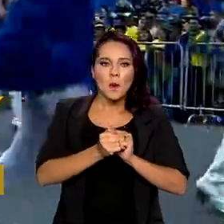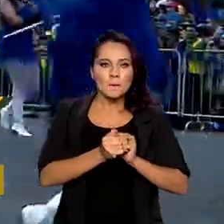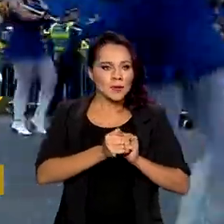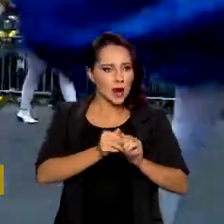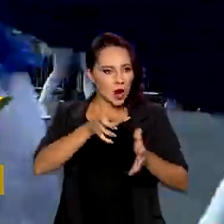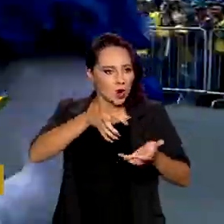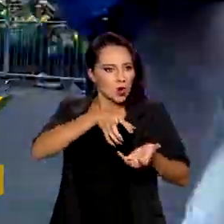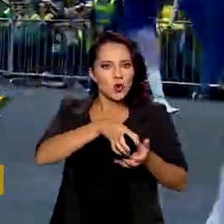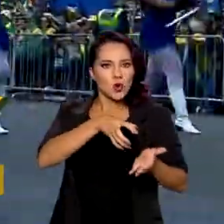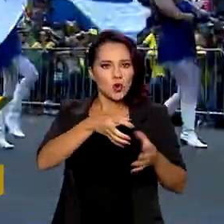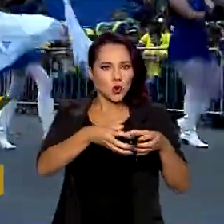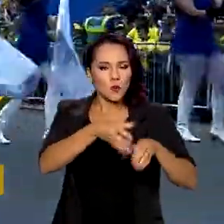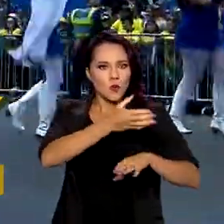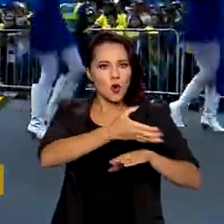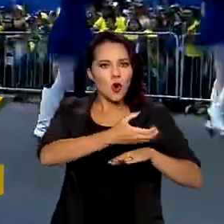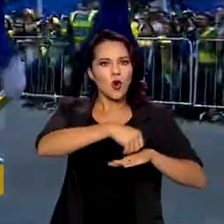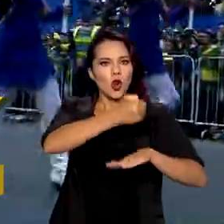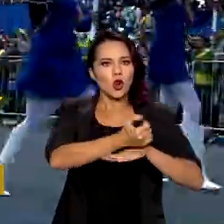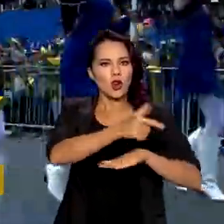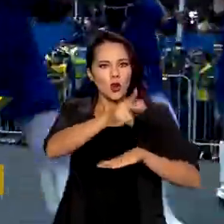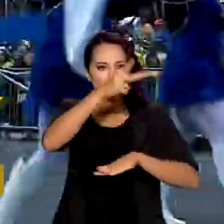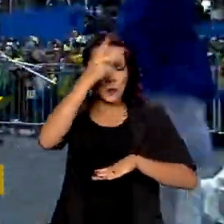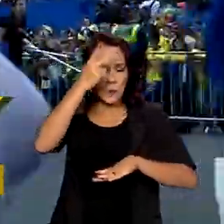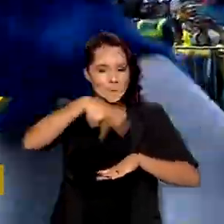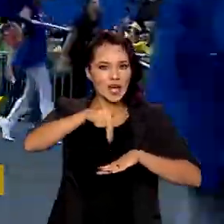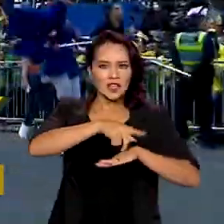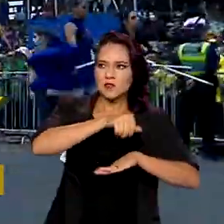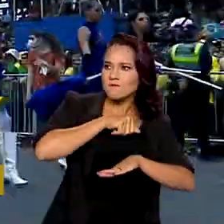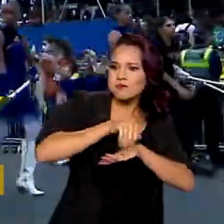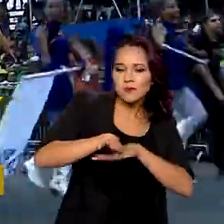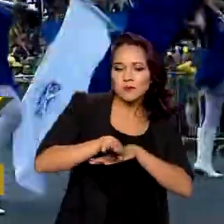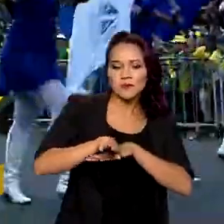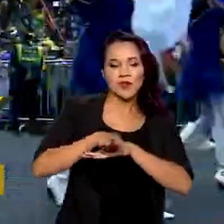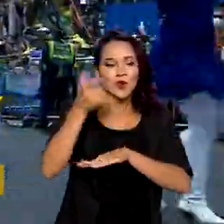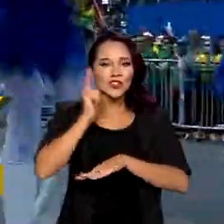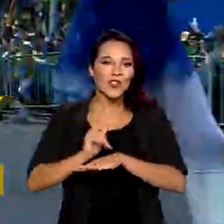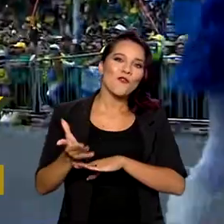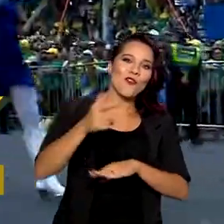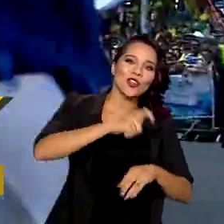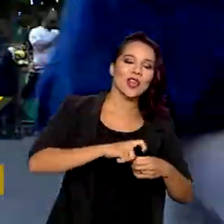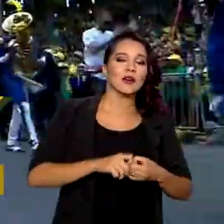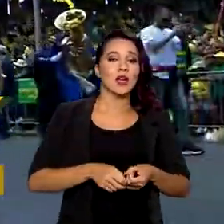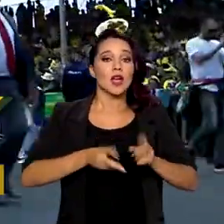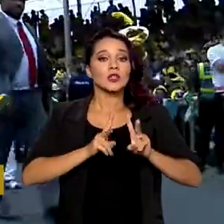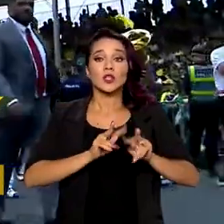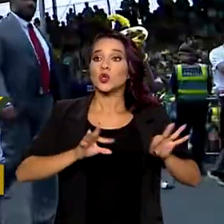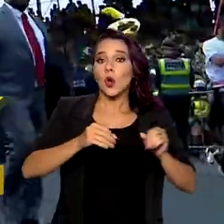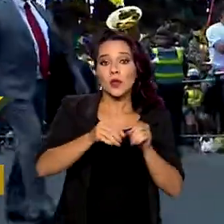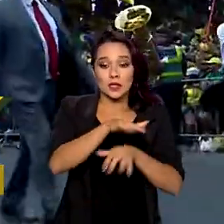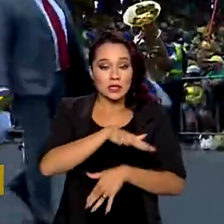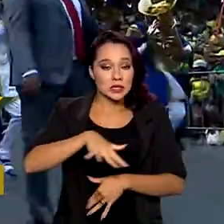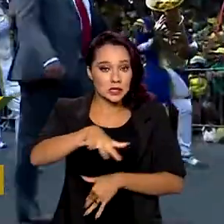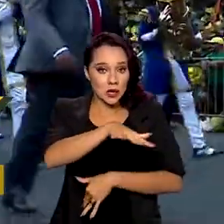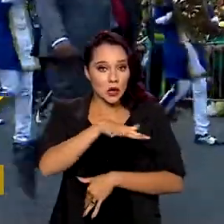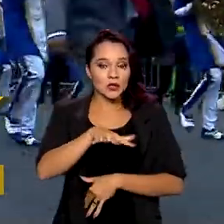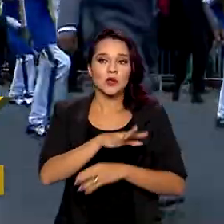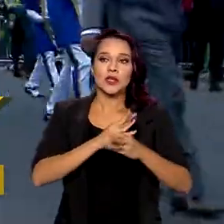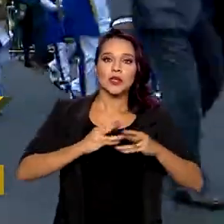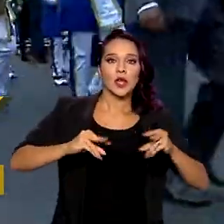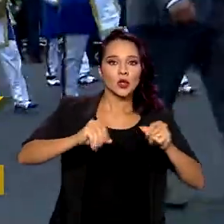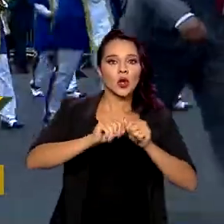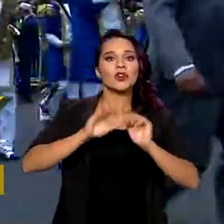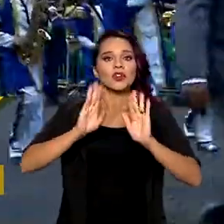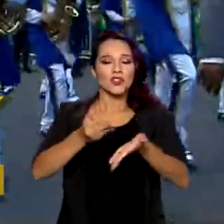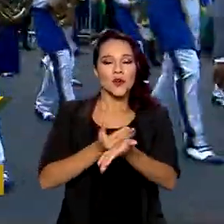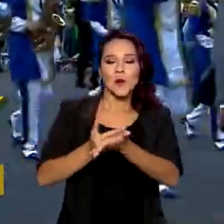repelir e conseguir recuperar o seu território. Ou seja, essa manutenção de todo esse nosso território